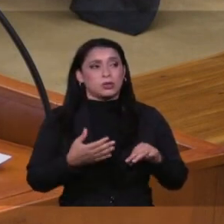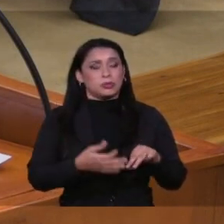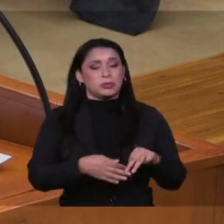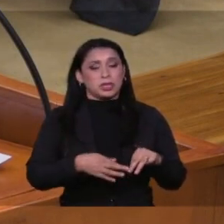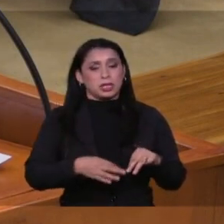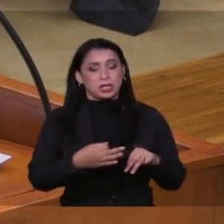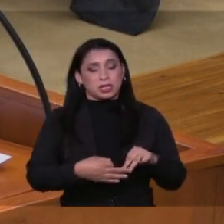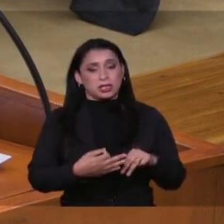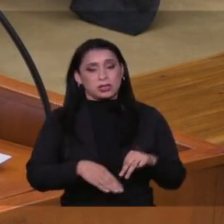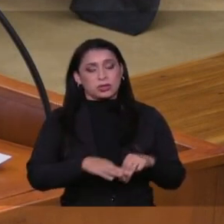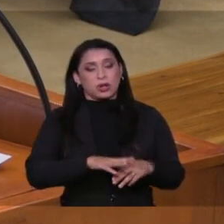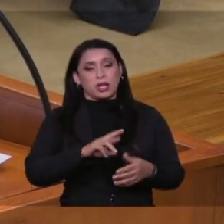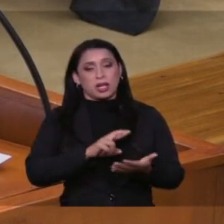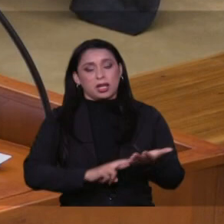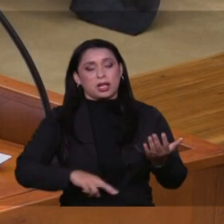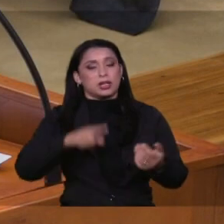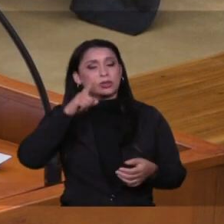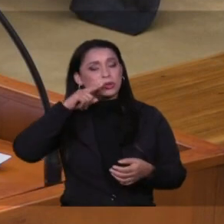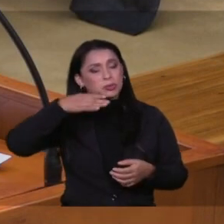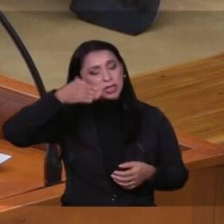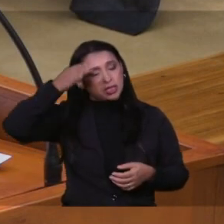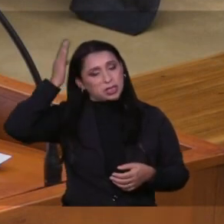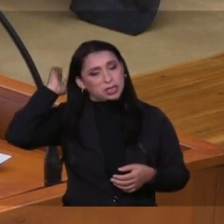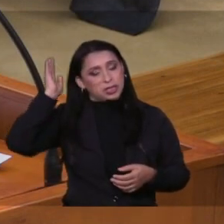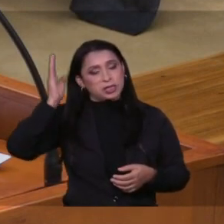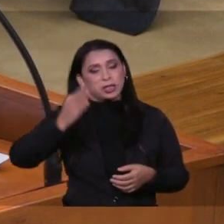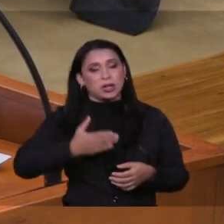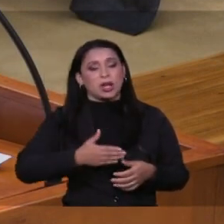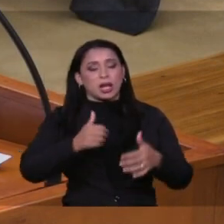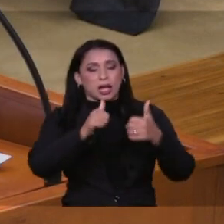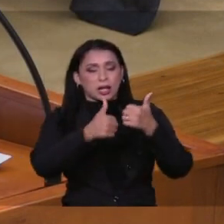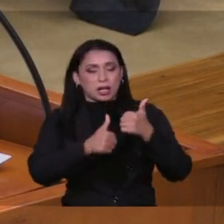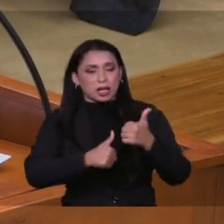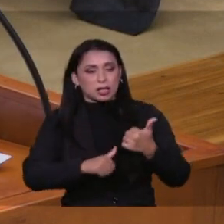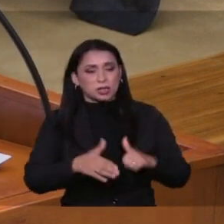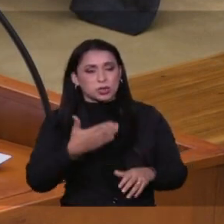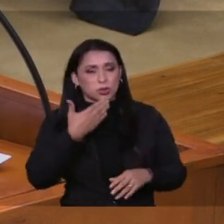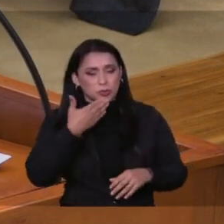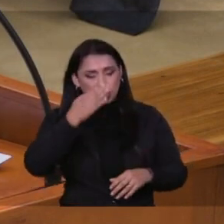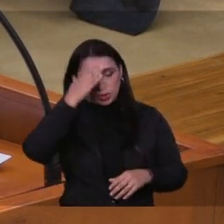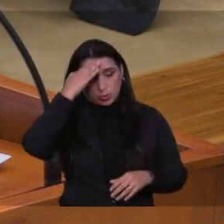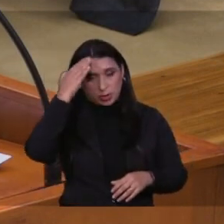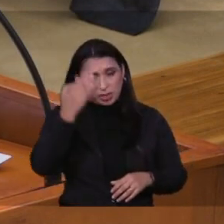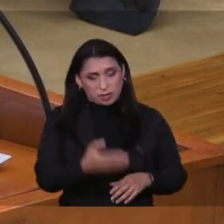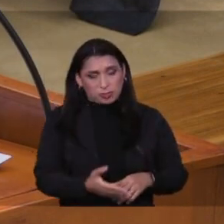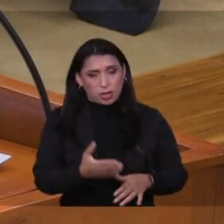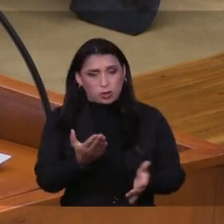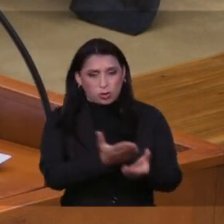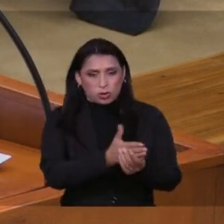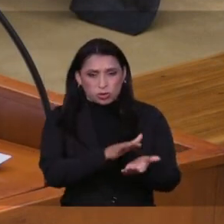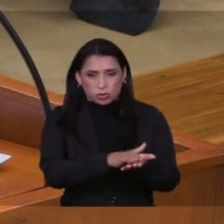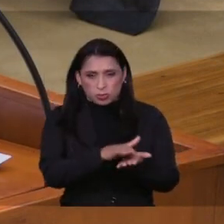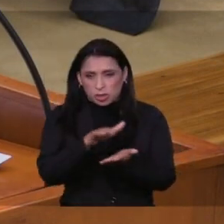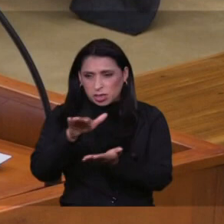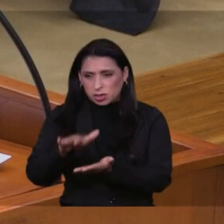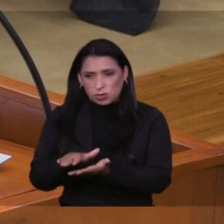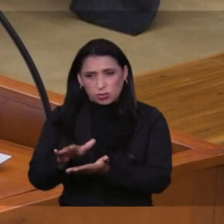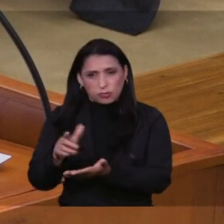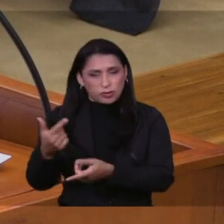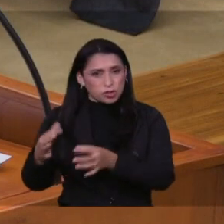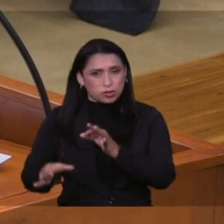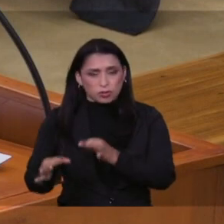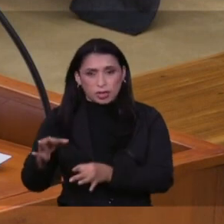Marco Aurélio entendeu pela análise do mérito e o processo não foi levado a julgamento, tendo visto que em